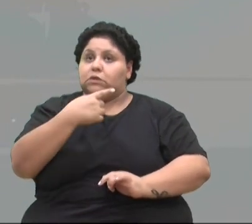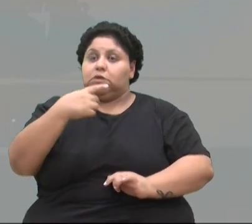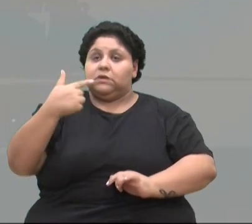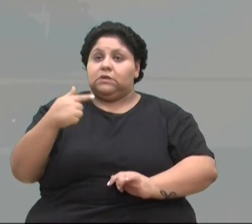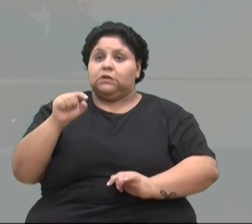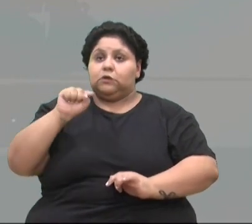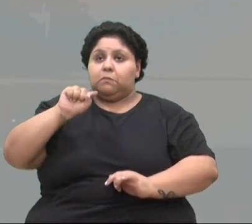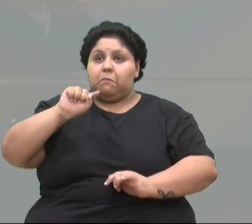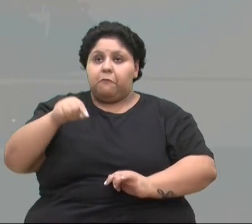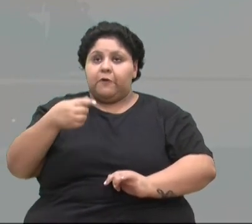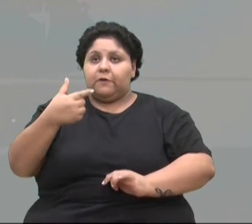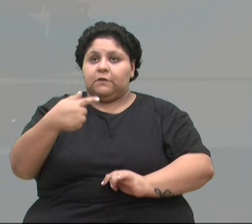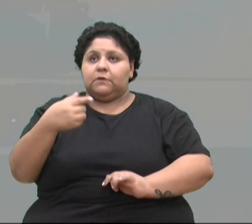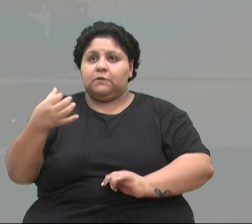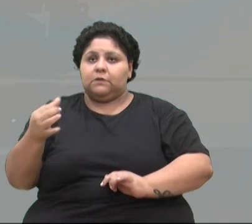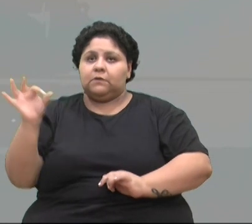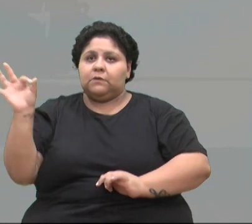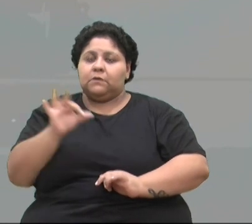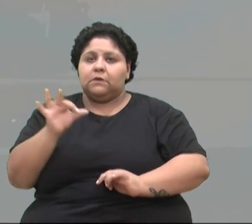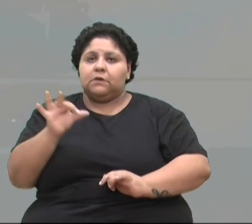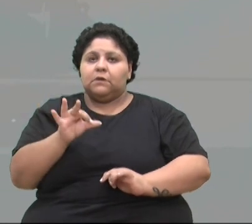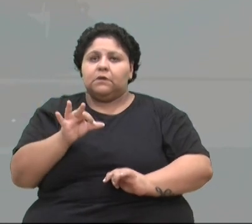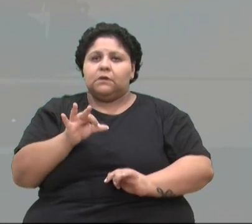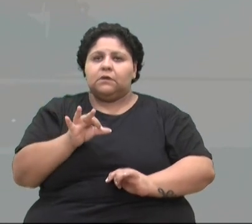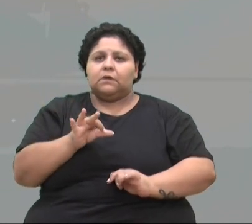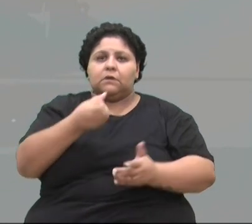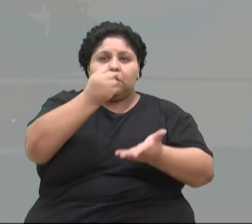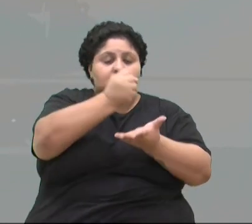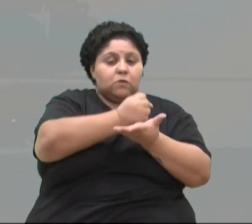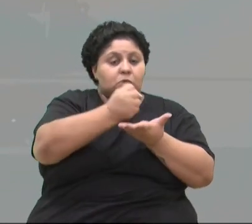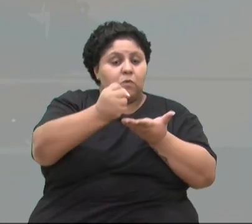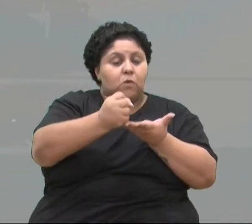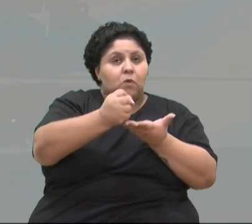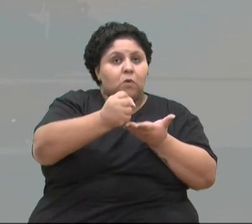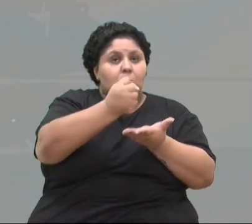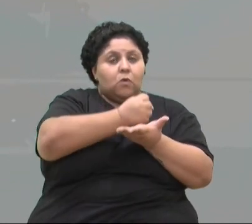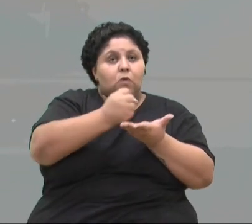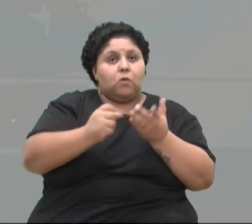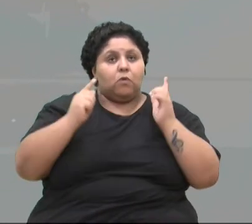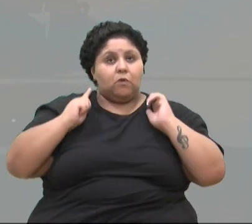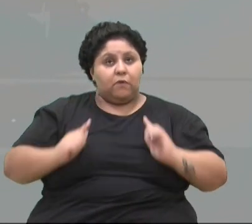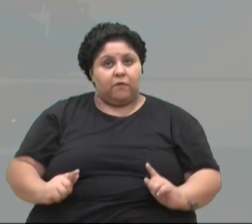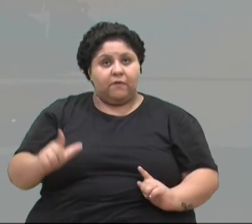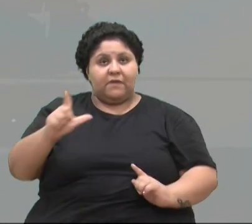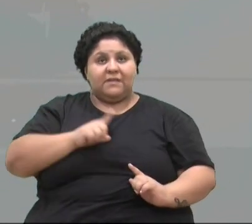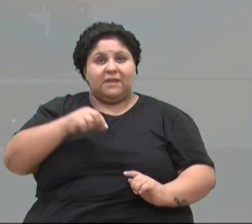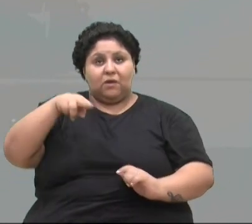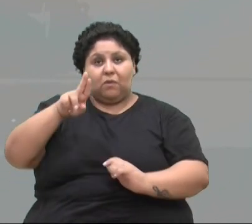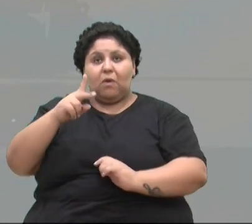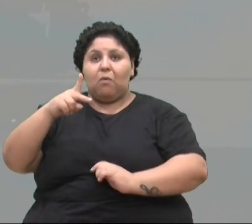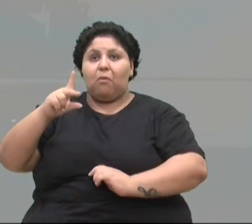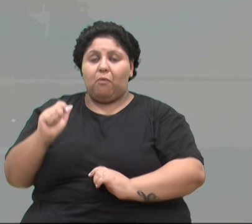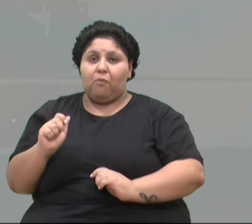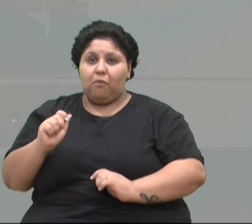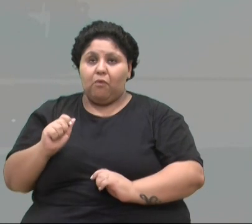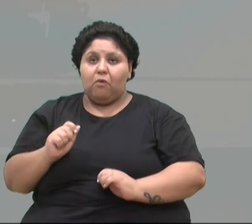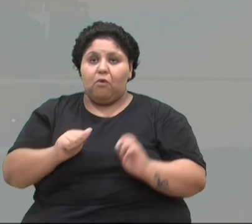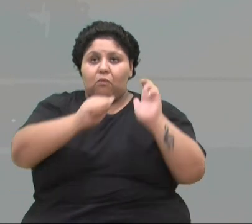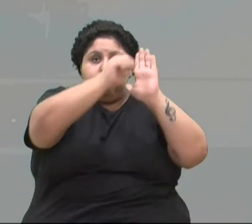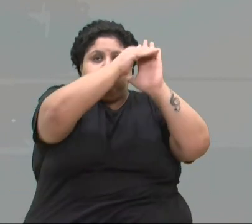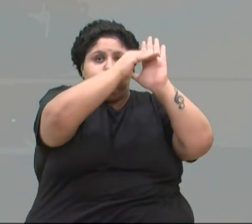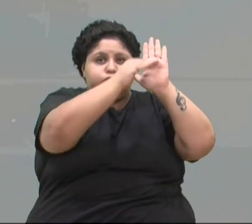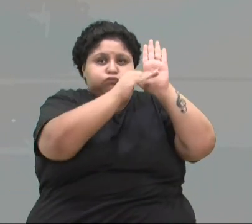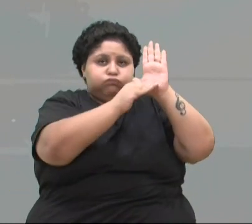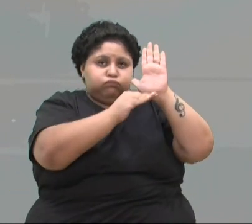17,76%. E, em quarto lugar, os contratos de gestão, que são os contratos que a gente tem com as UPAs. O restante, ali,